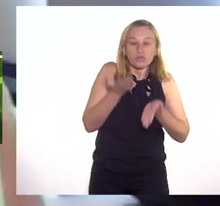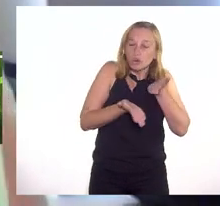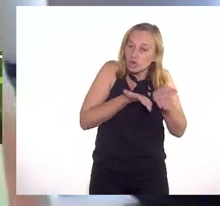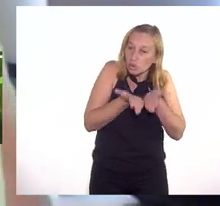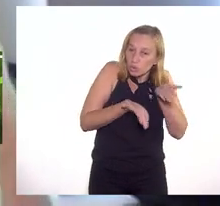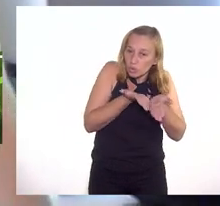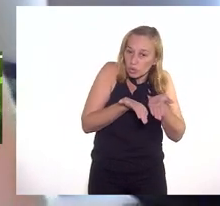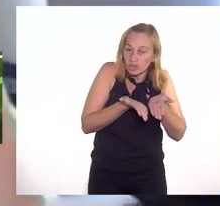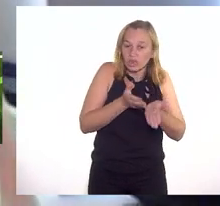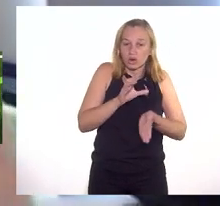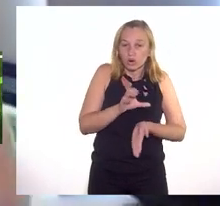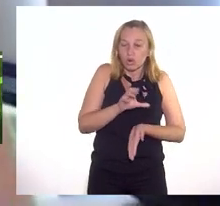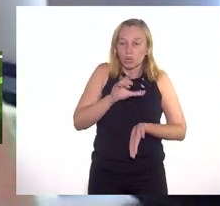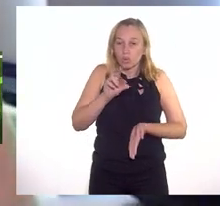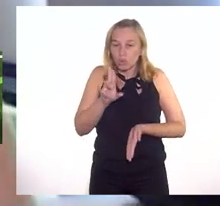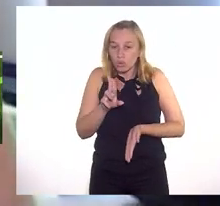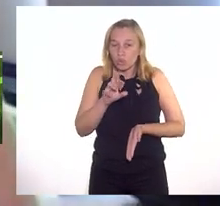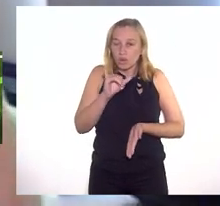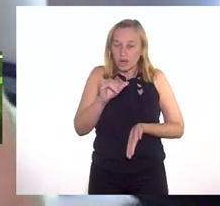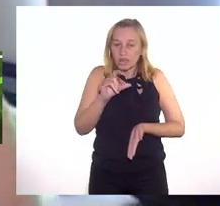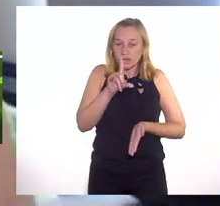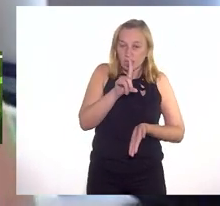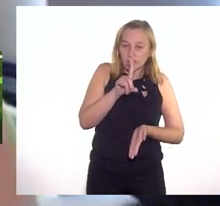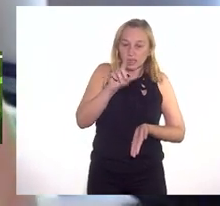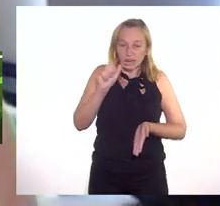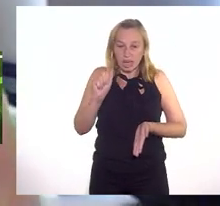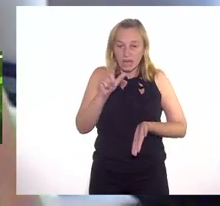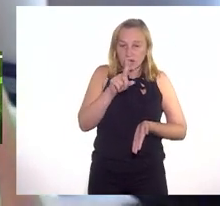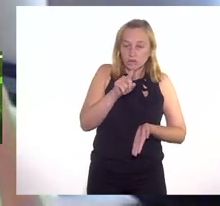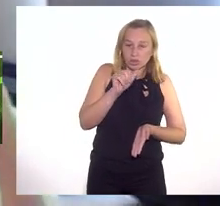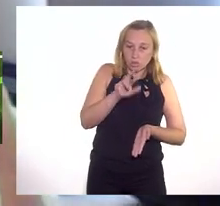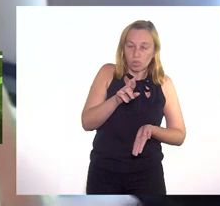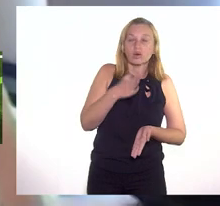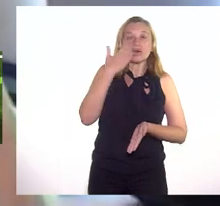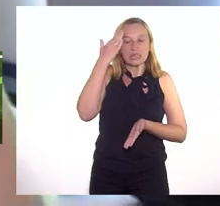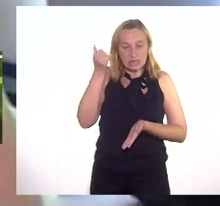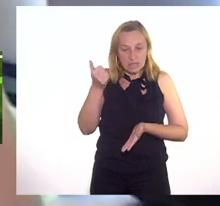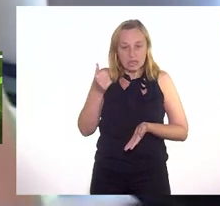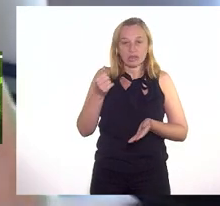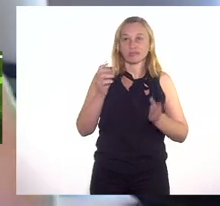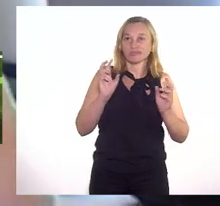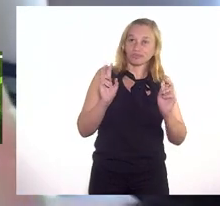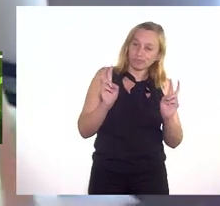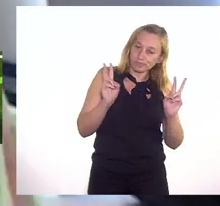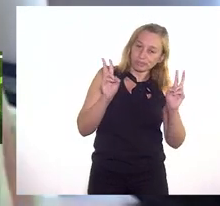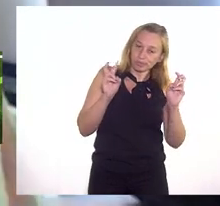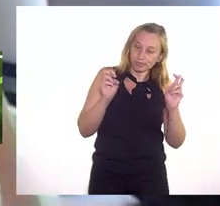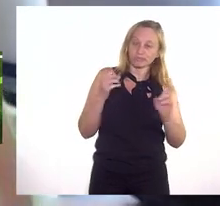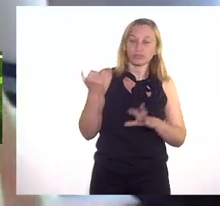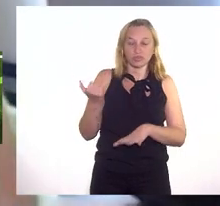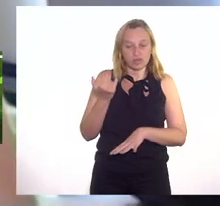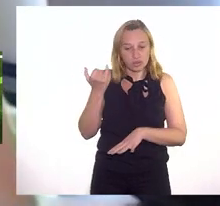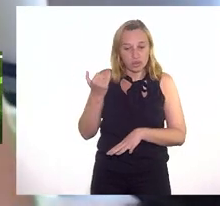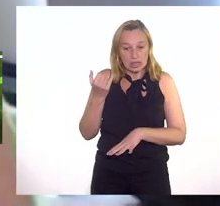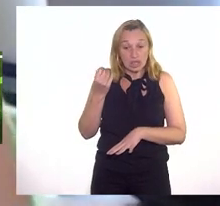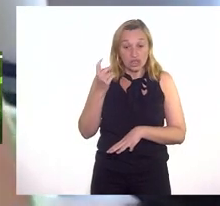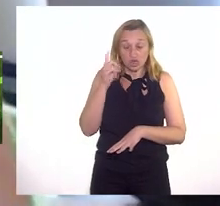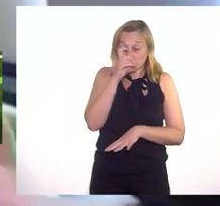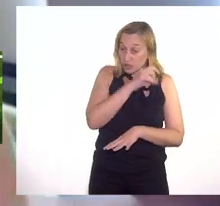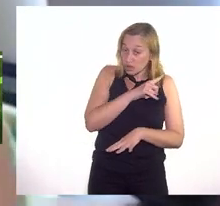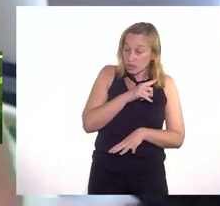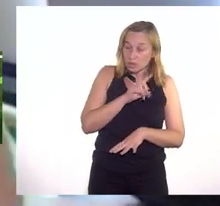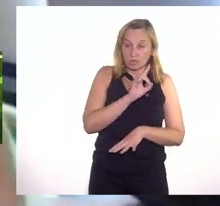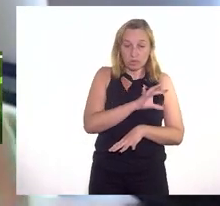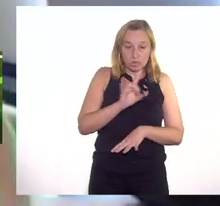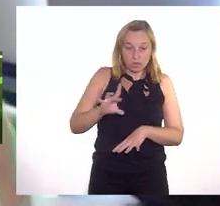assim, eu sei que a gente está numa situação difícil, todo mundo é prioridade, eu acho que nem nos nossos piores pesadelos a gente pensou